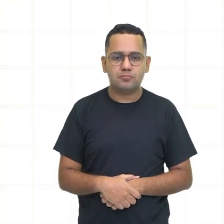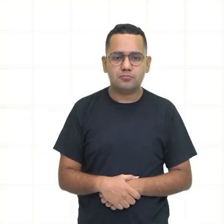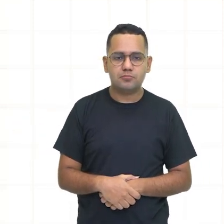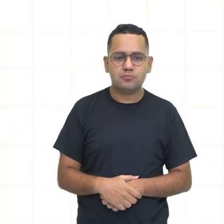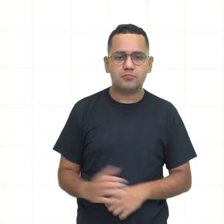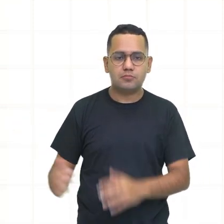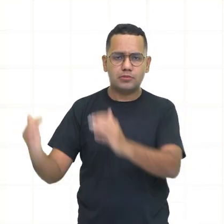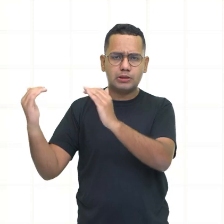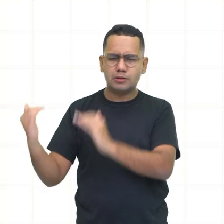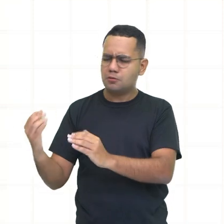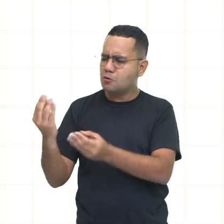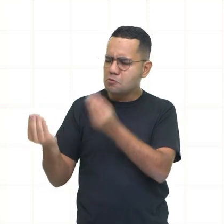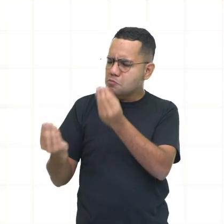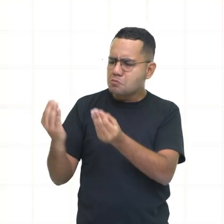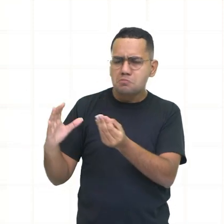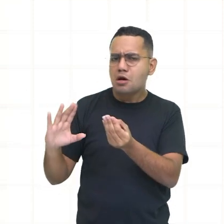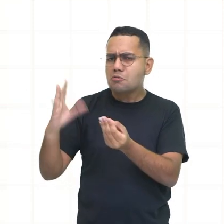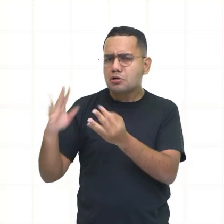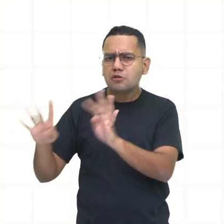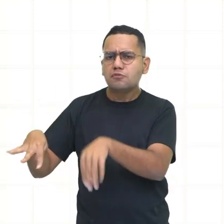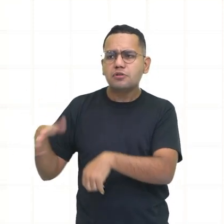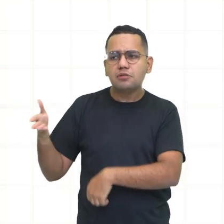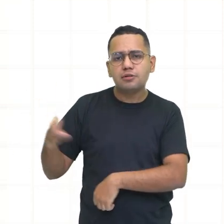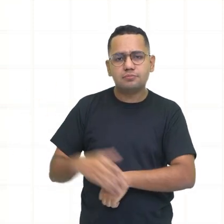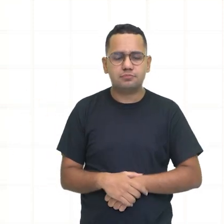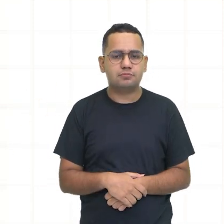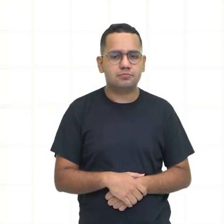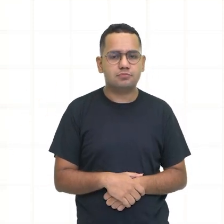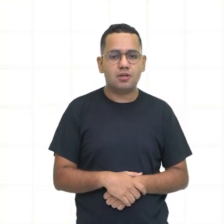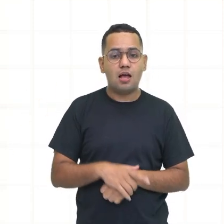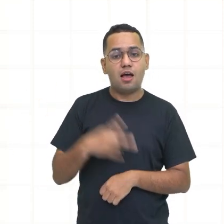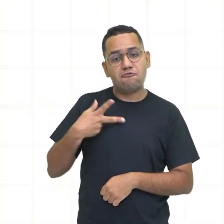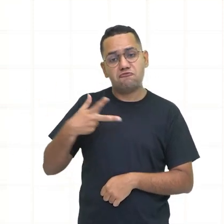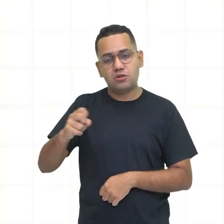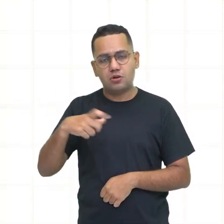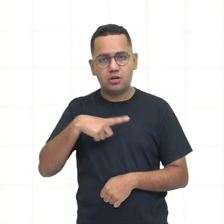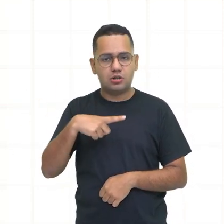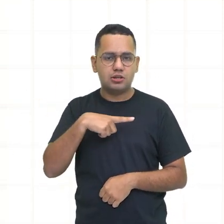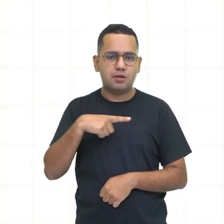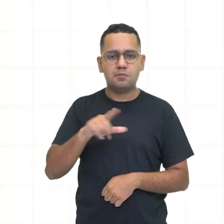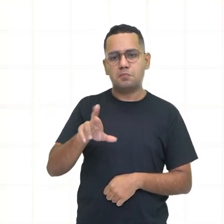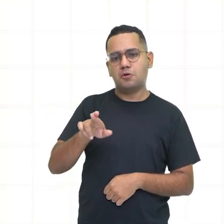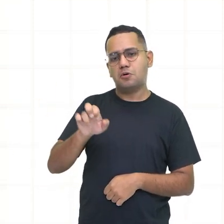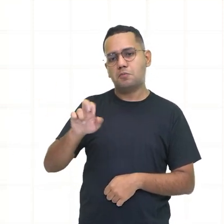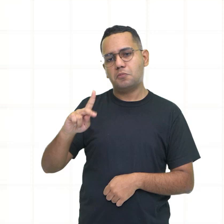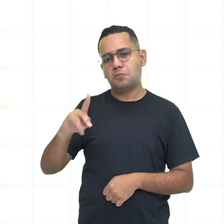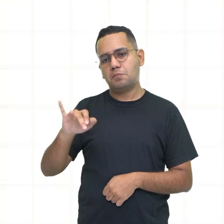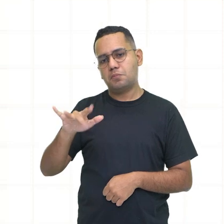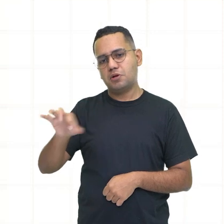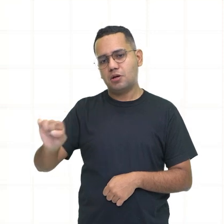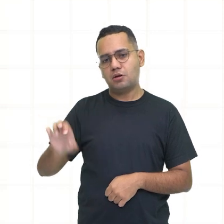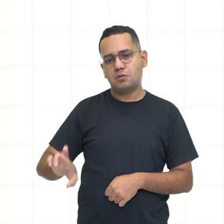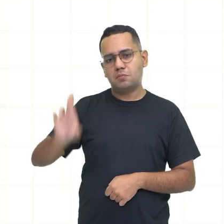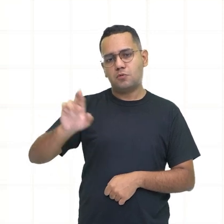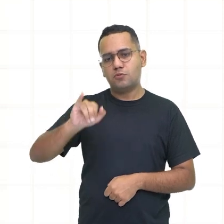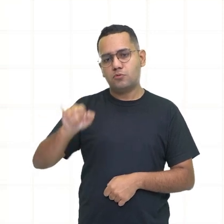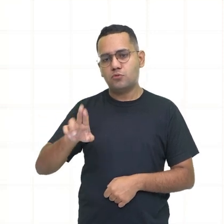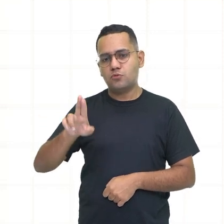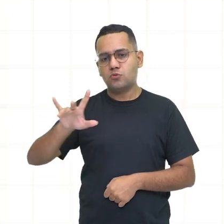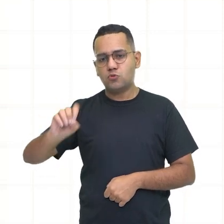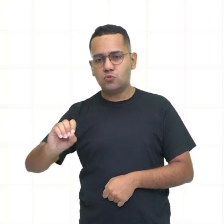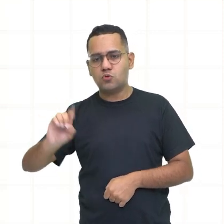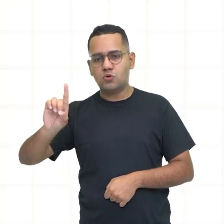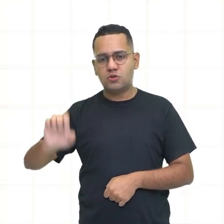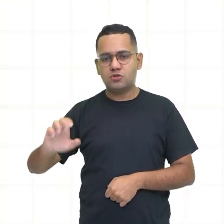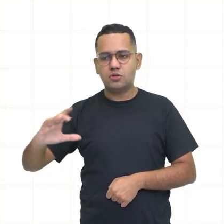Revolução Federalista. Como é que vai terminar essa revolução? Com a vitória dos republicanos, liderados por Júlio de